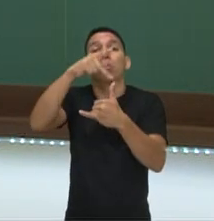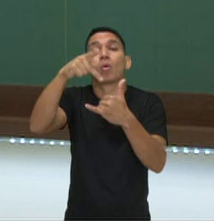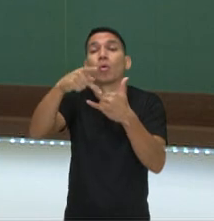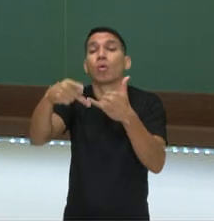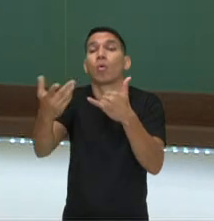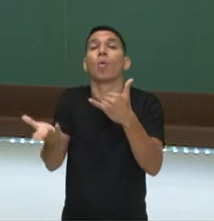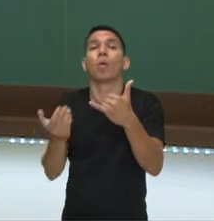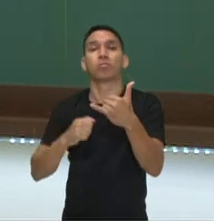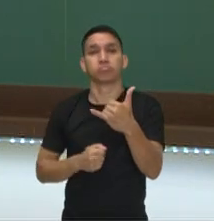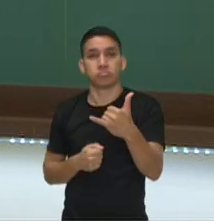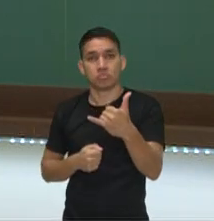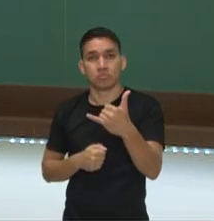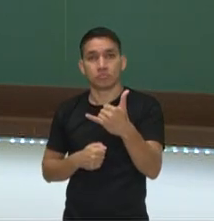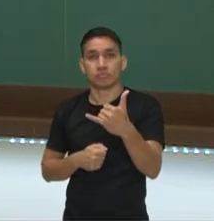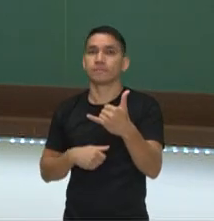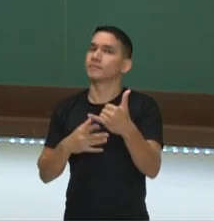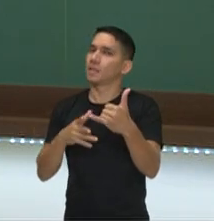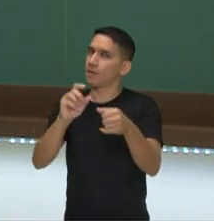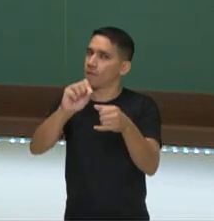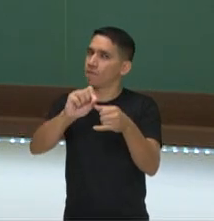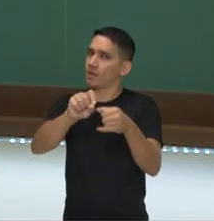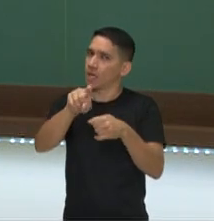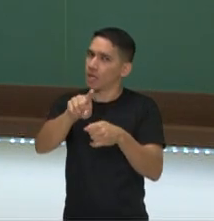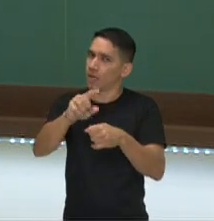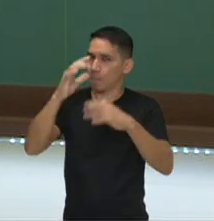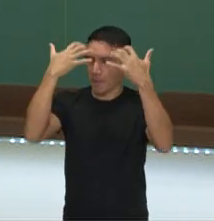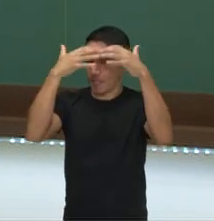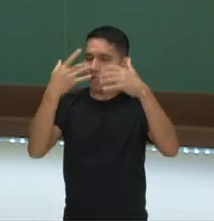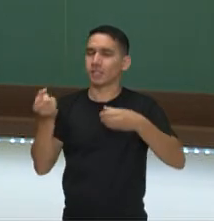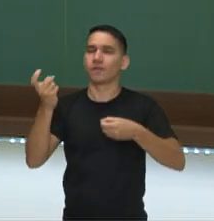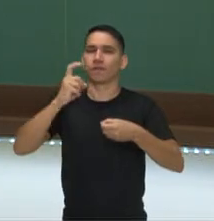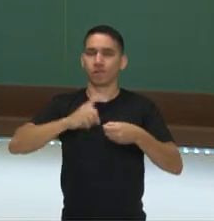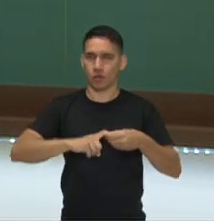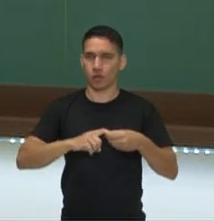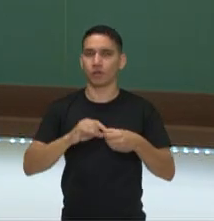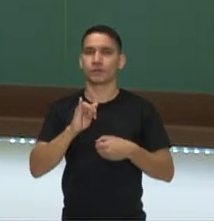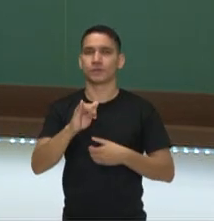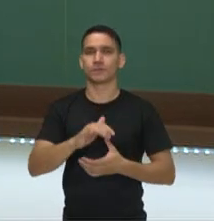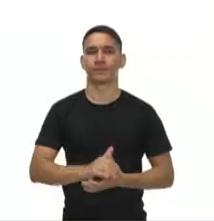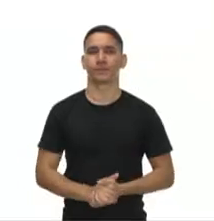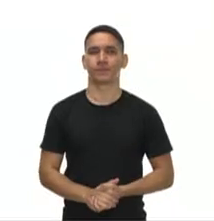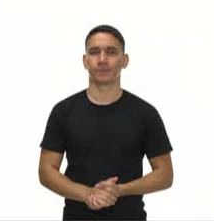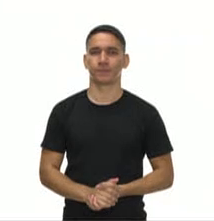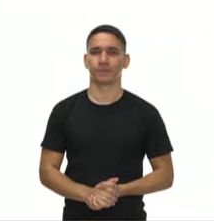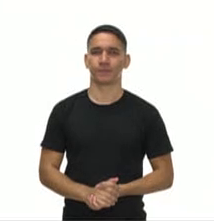ó, faça... Pense que eu já volto para falar contigo.